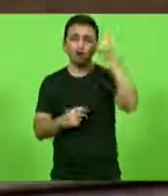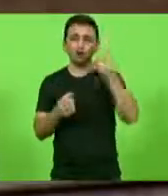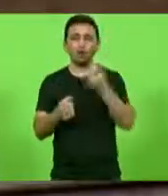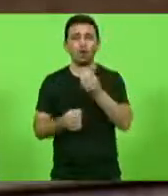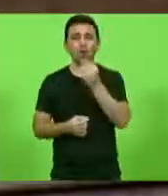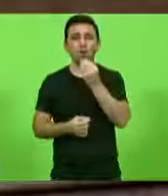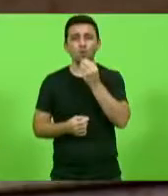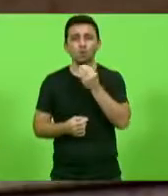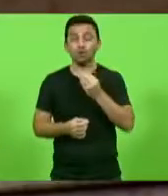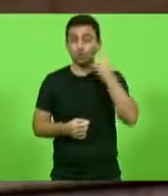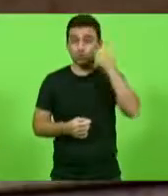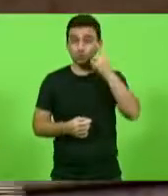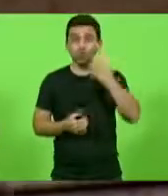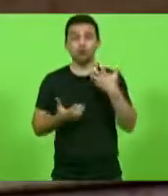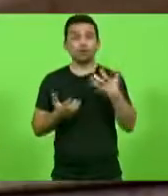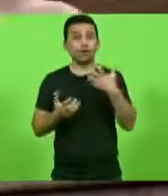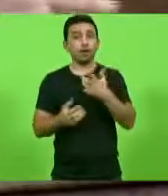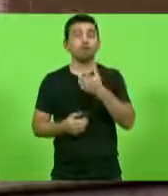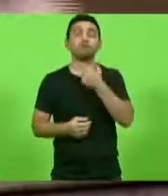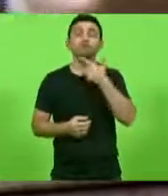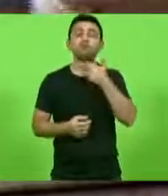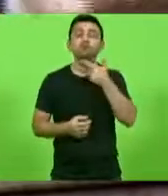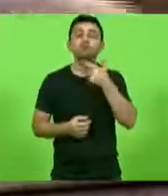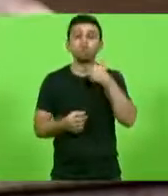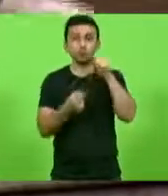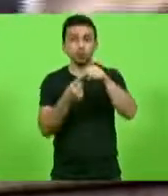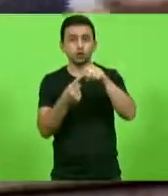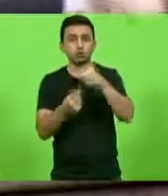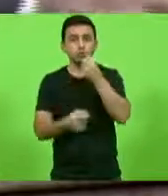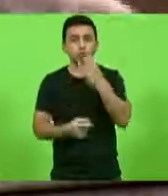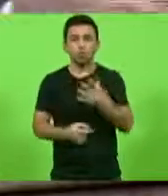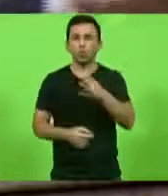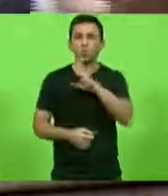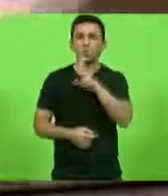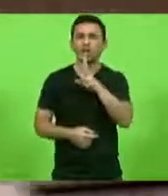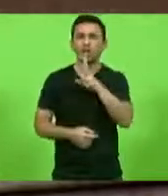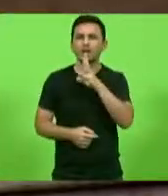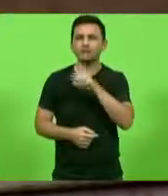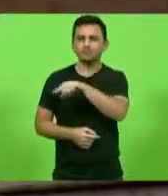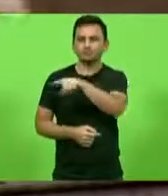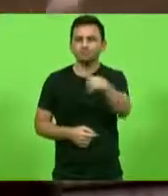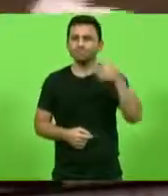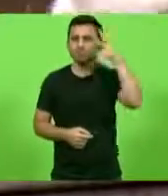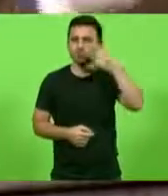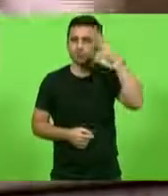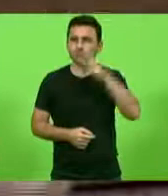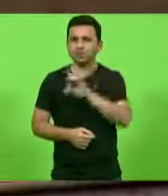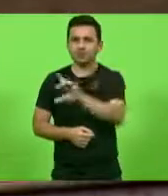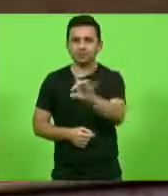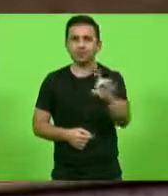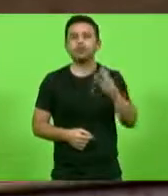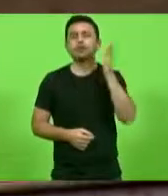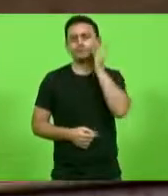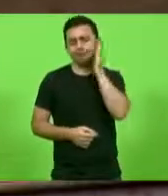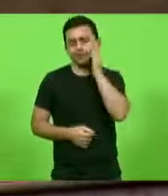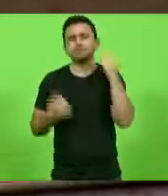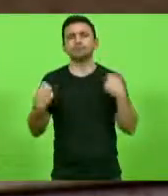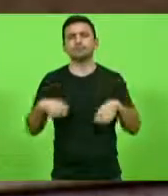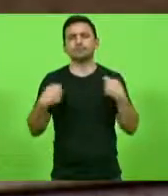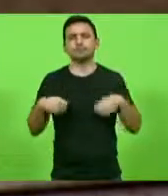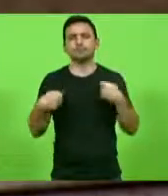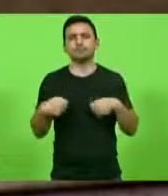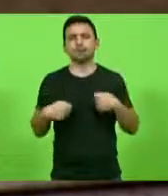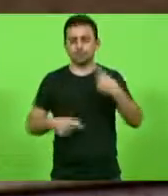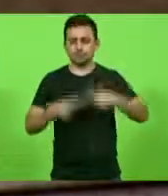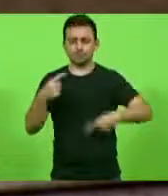têm excelentes intenções, eu sei disso, conheço aqui as intenções, ouvi os discursos de cada um, sei da necessidade, como eu falei, não é um debate